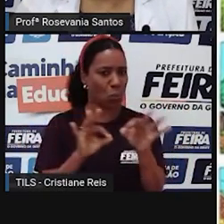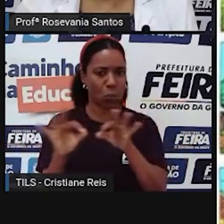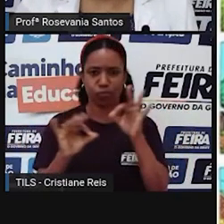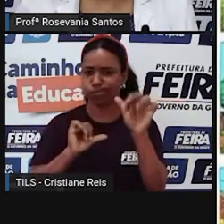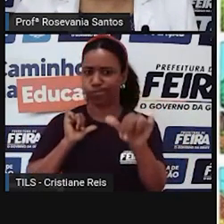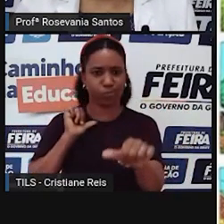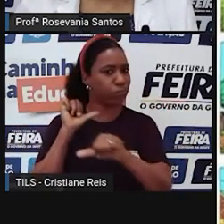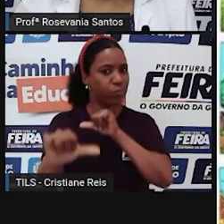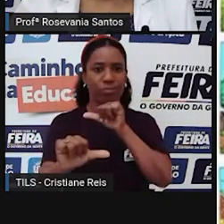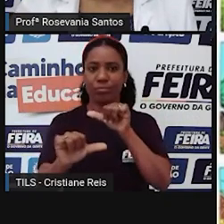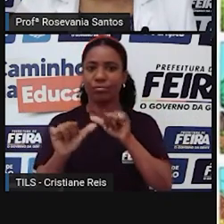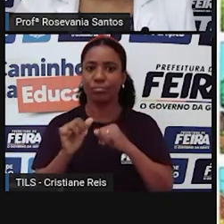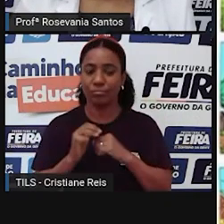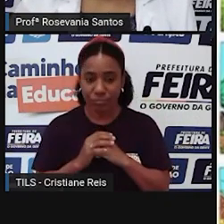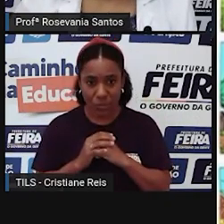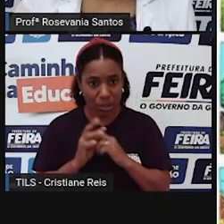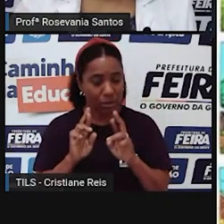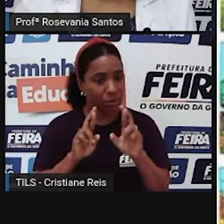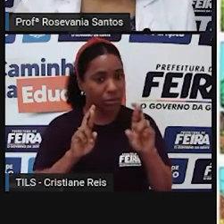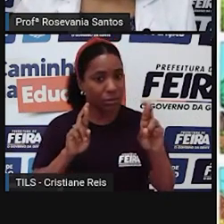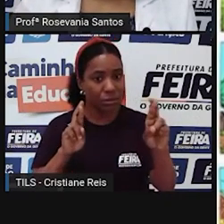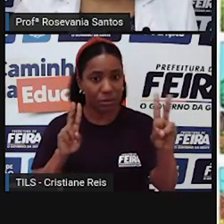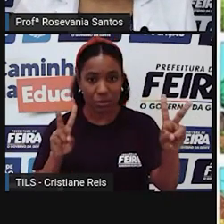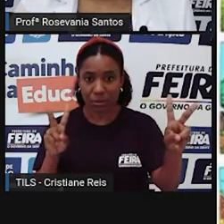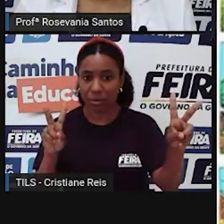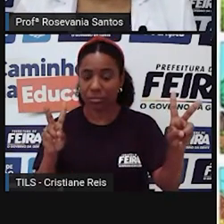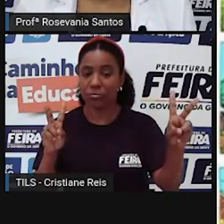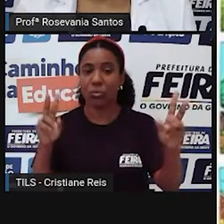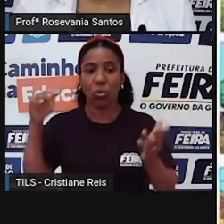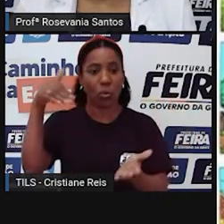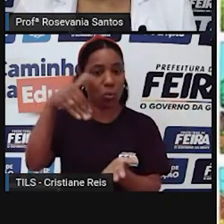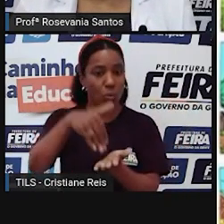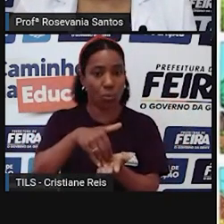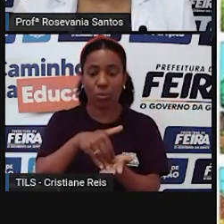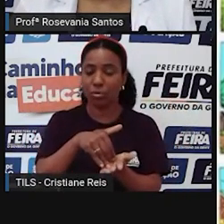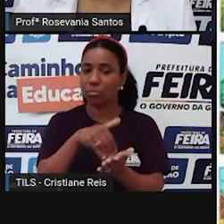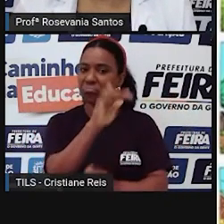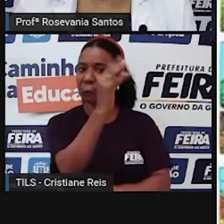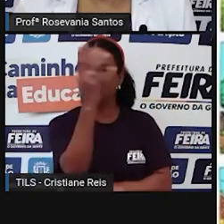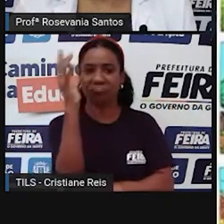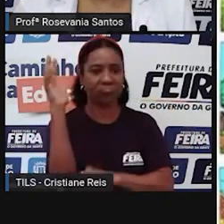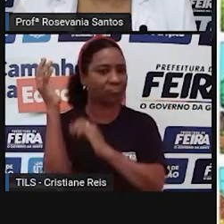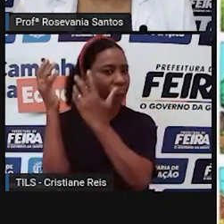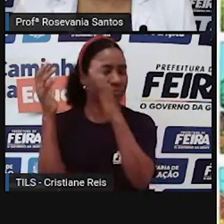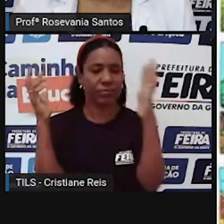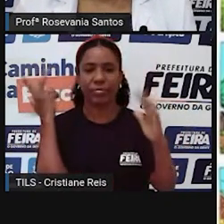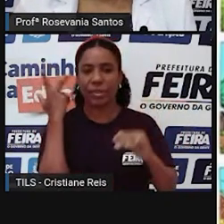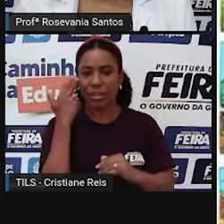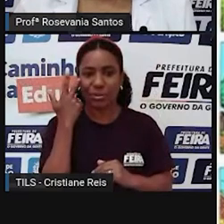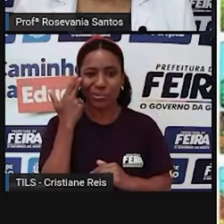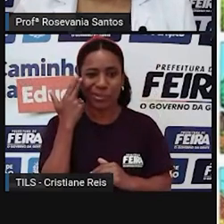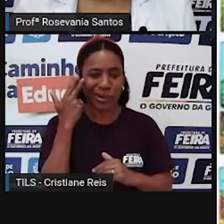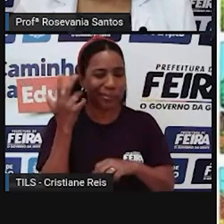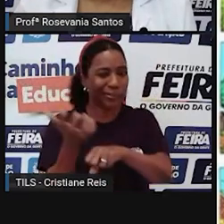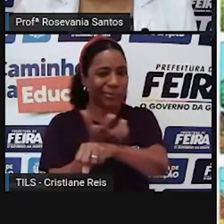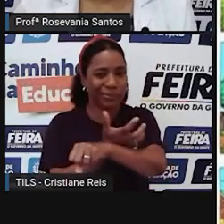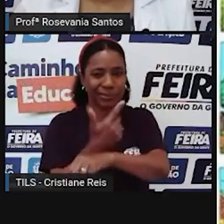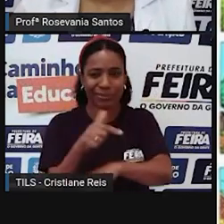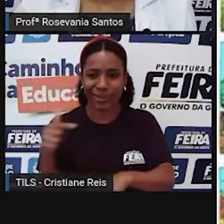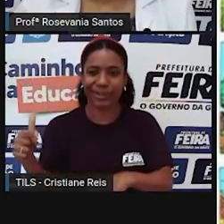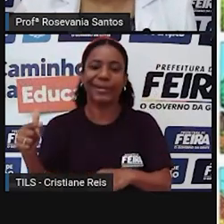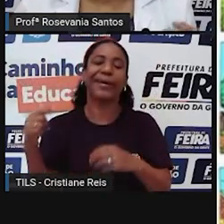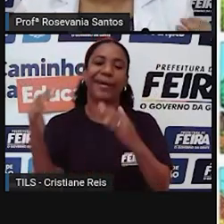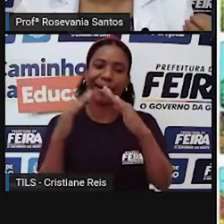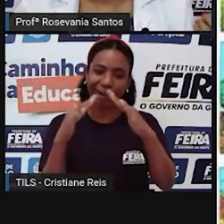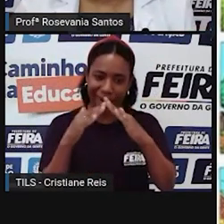não perceber mais quase que elemento natural aí, né, nesse lugar. Já tem mais carros, já tem mais